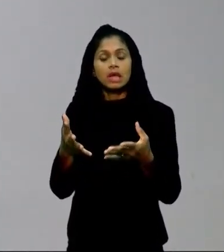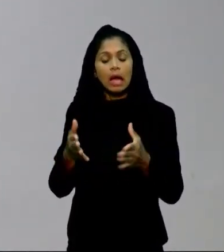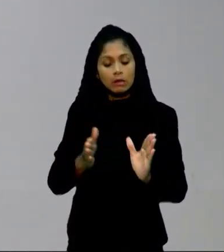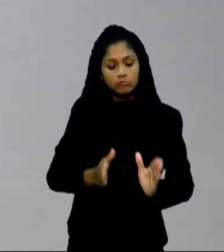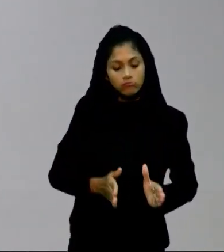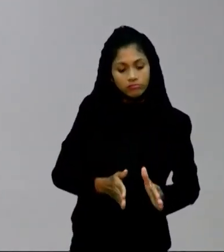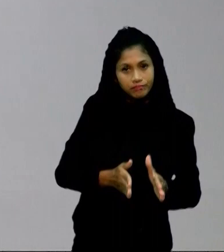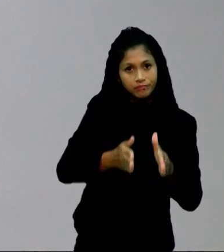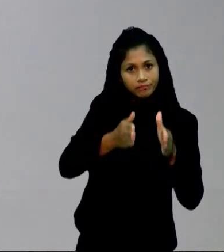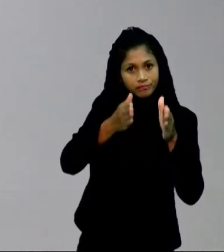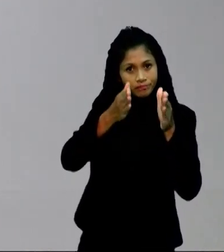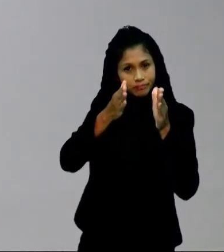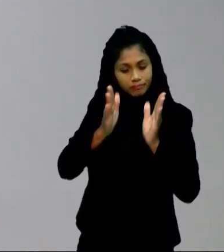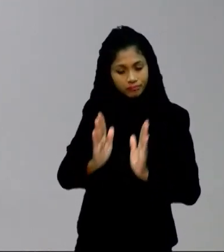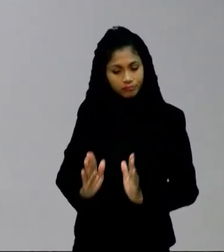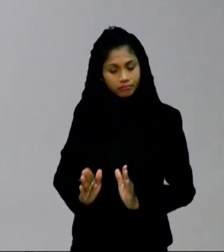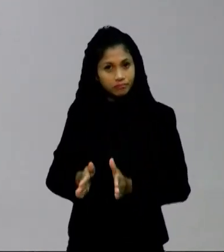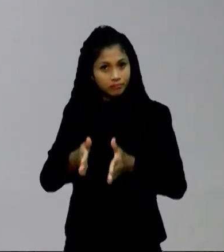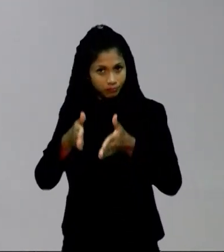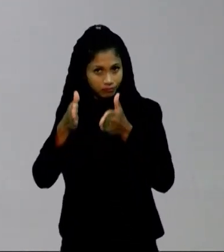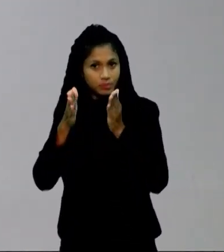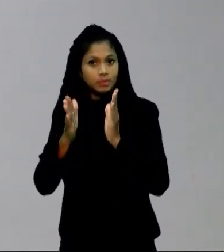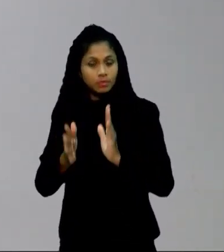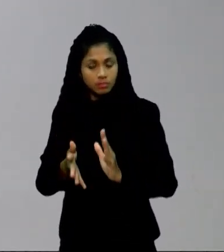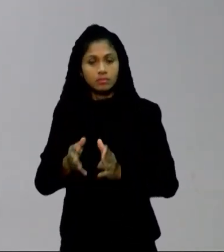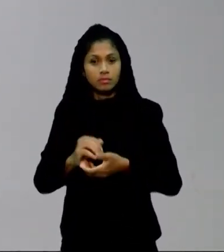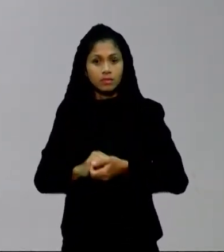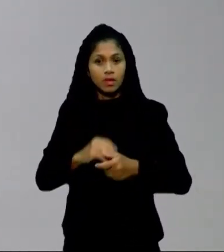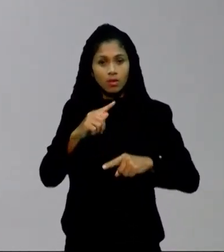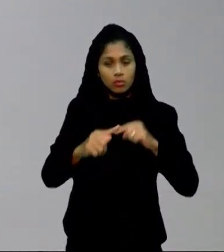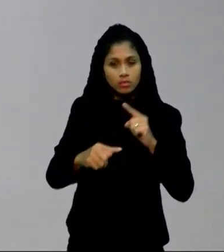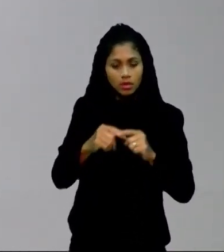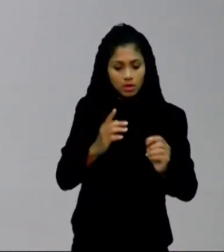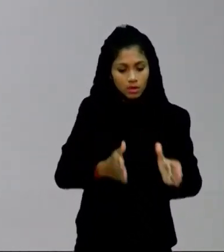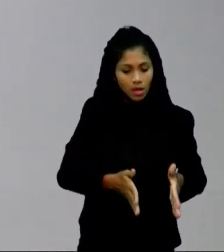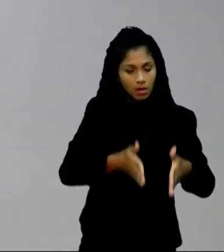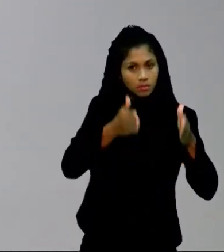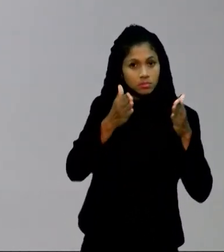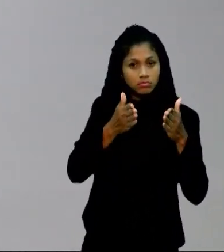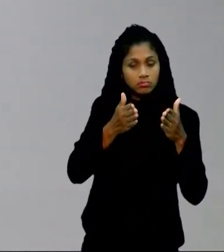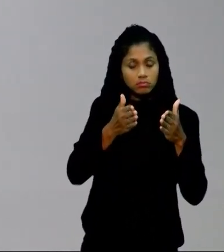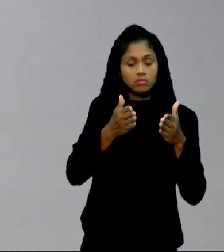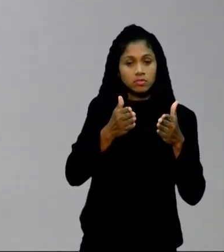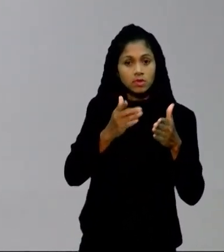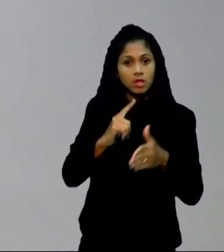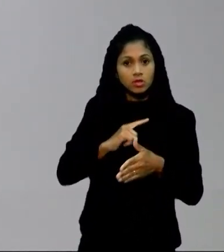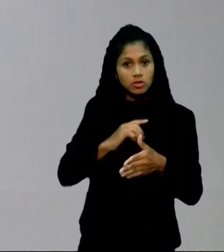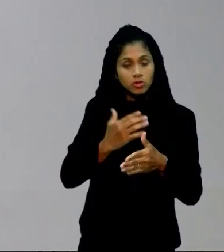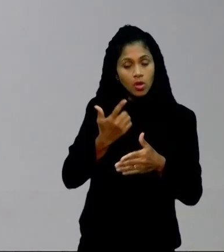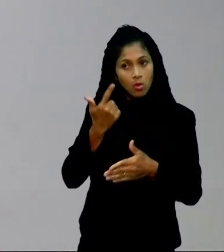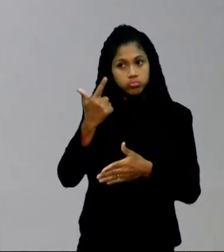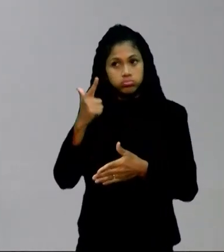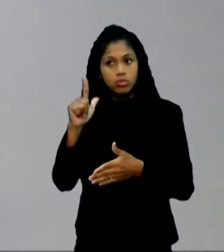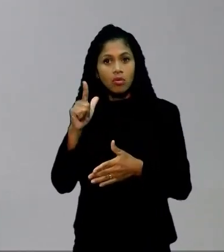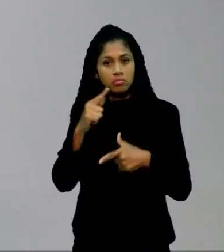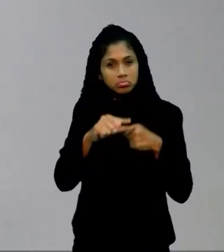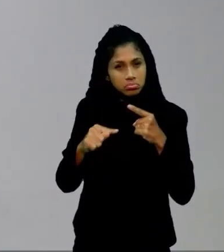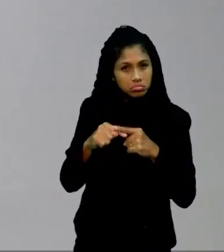primeiro elemento de cada coluna tinha os mesmos aspectos do primeiro e da segunda coluna e